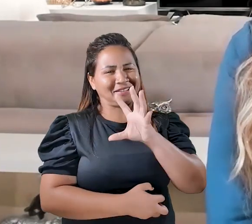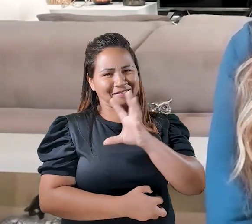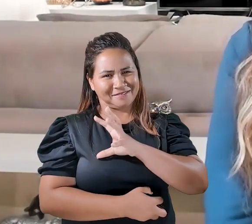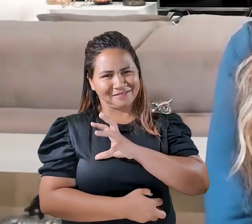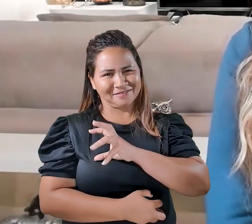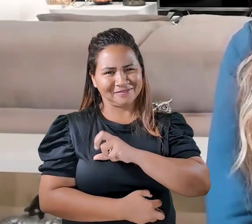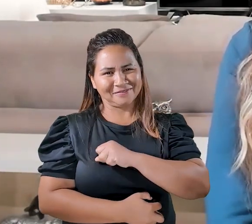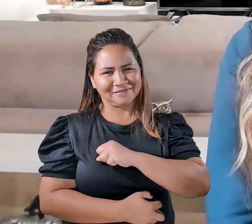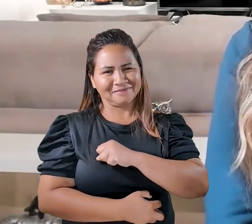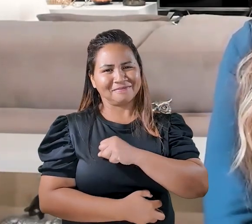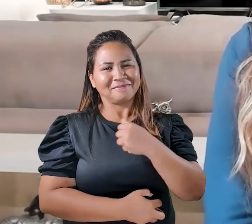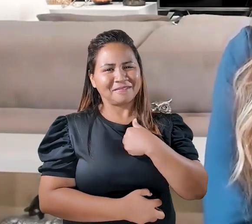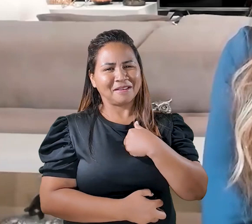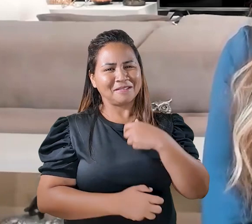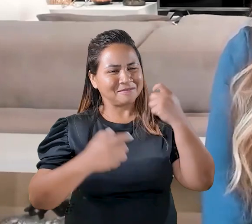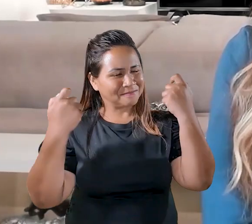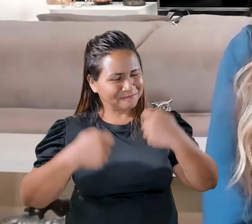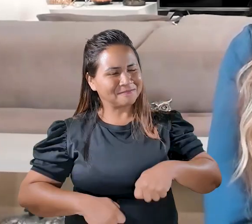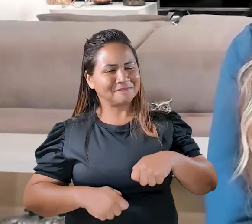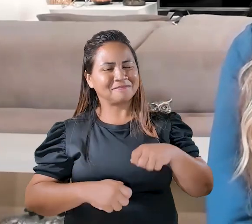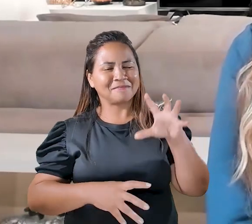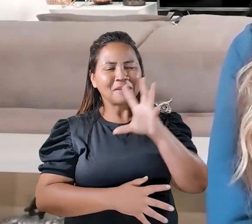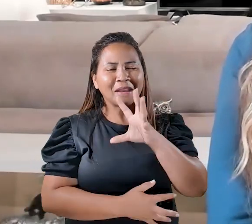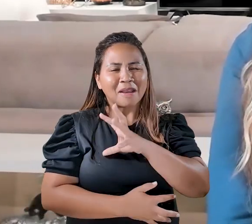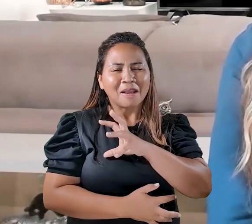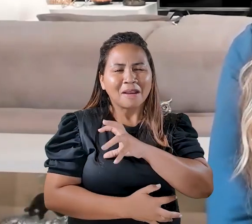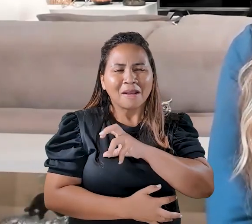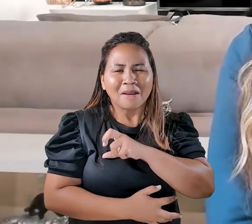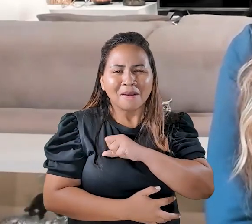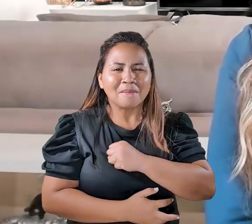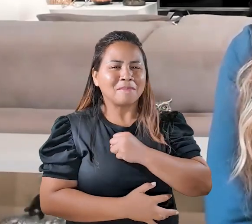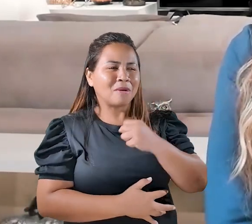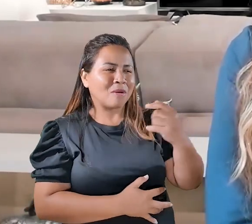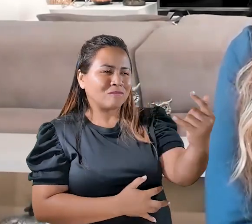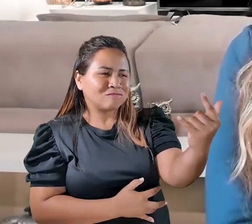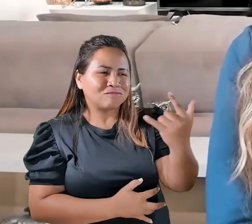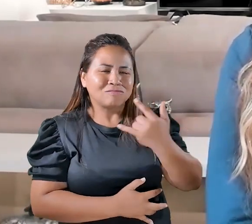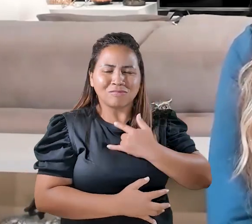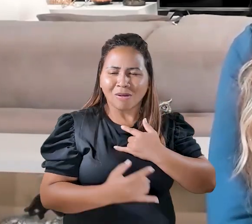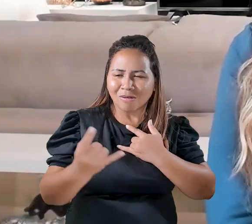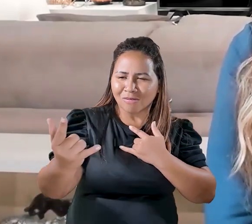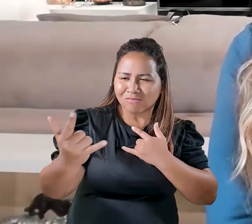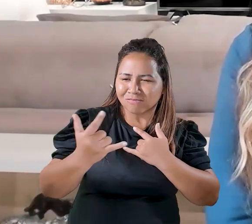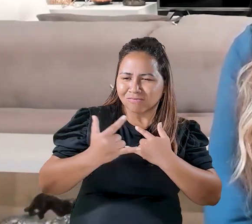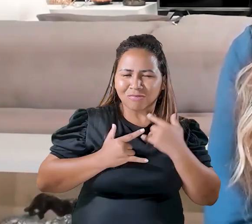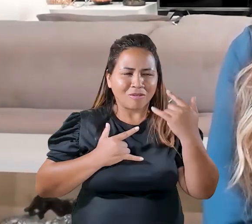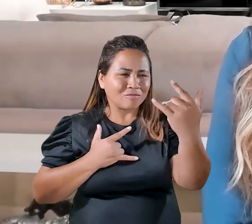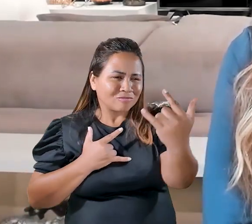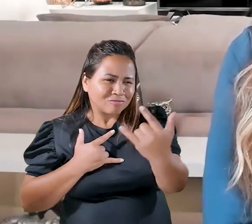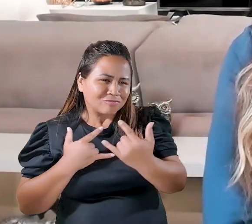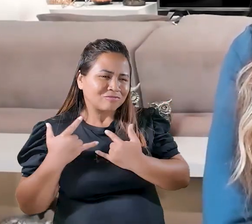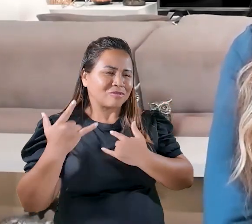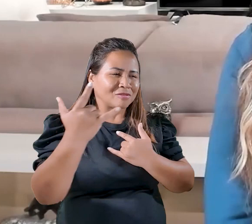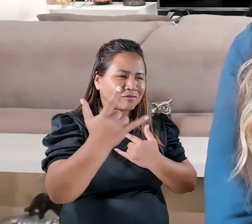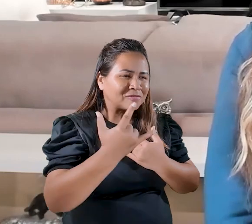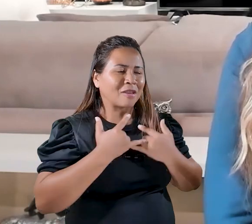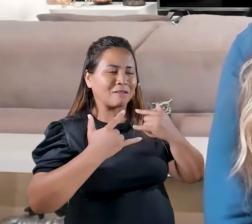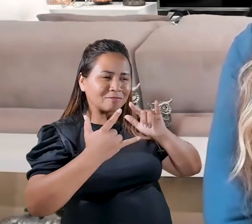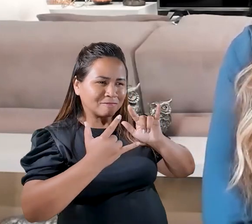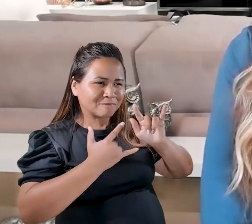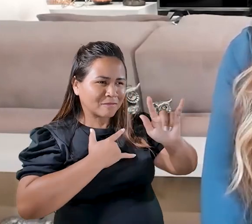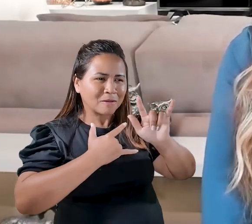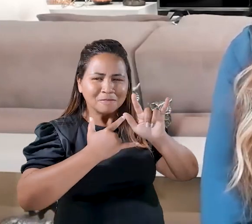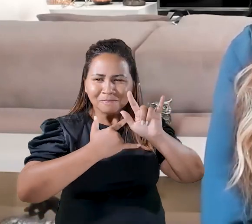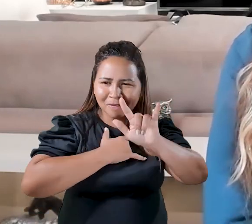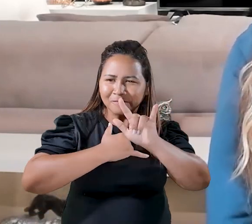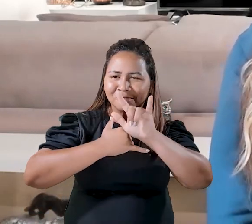Eu sou o amor. Eu recebo o amor de todas as pessoas. Eu sou o amor. Eu sou amor ao próximo. Eu